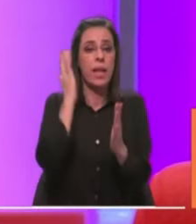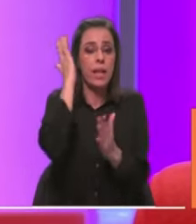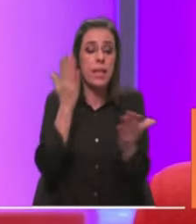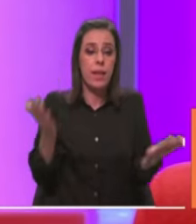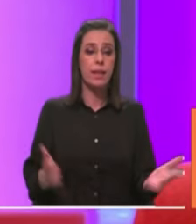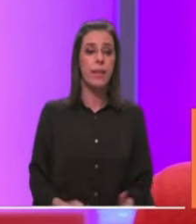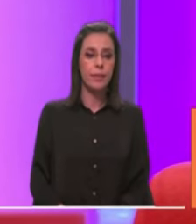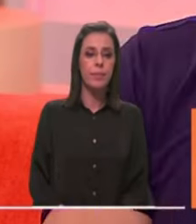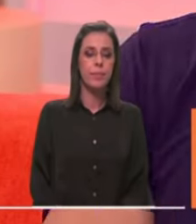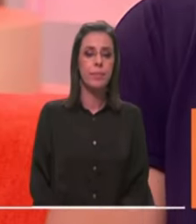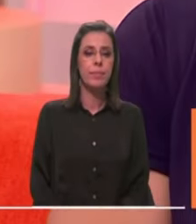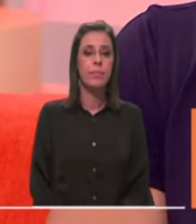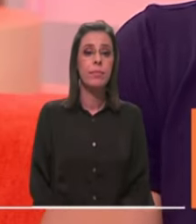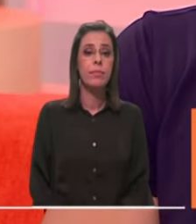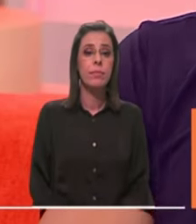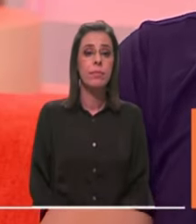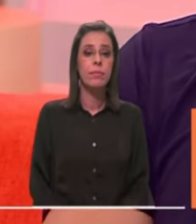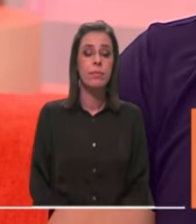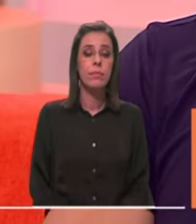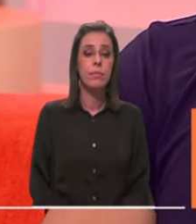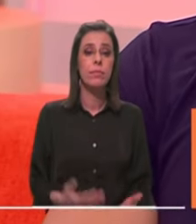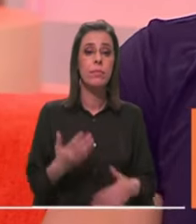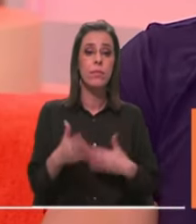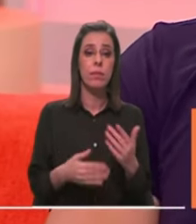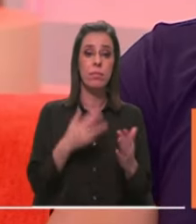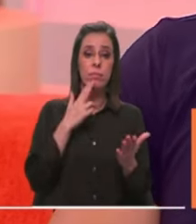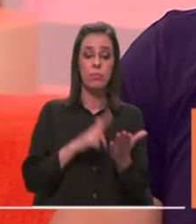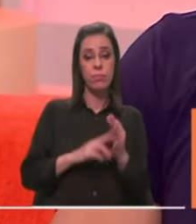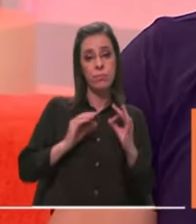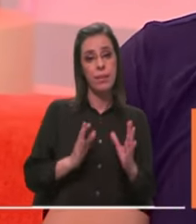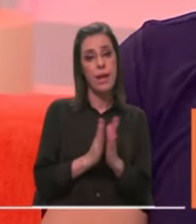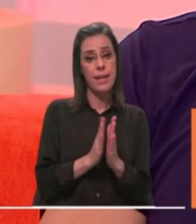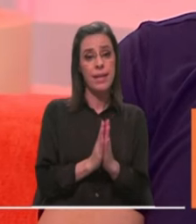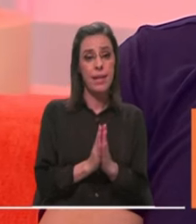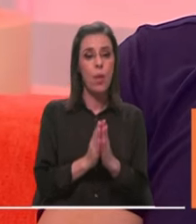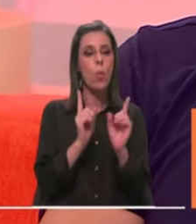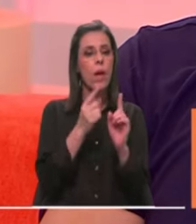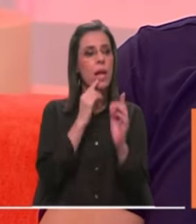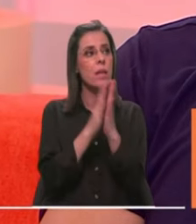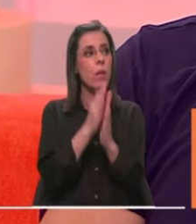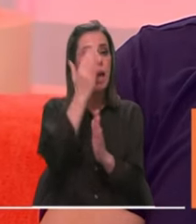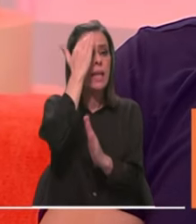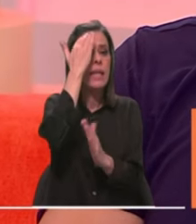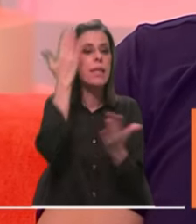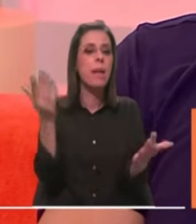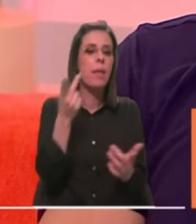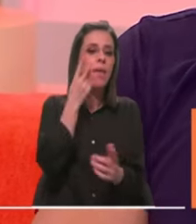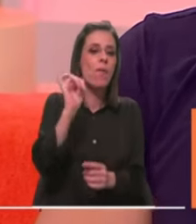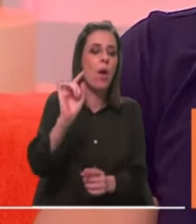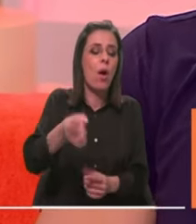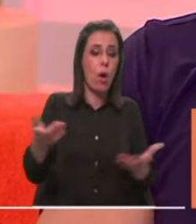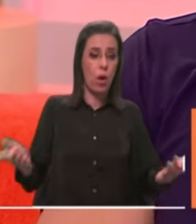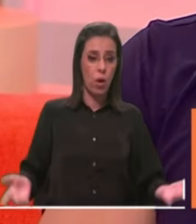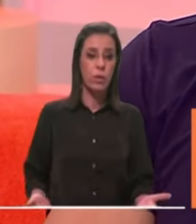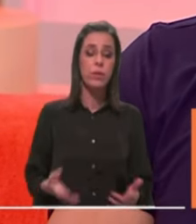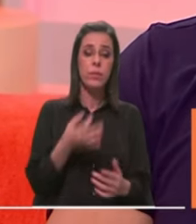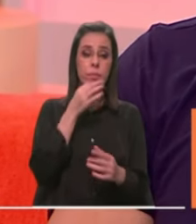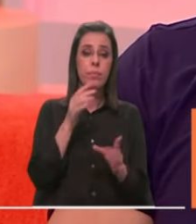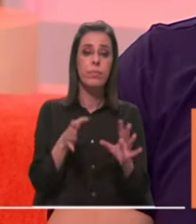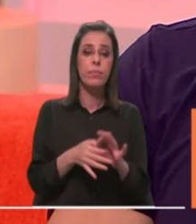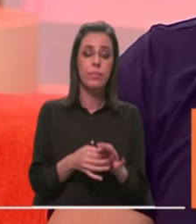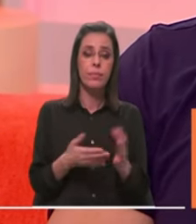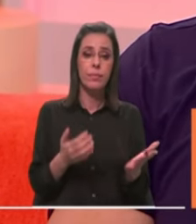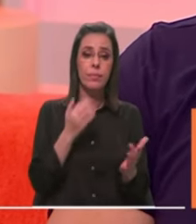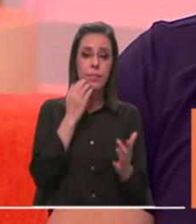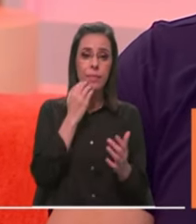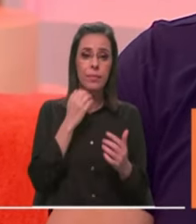e acham que ela é santa mas às tantas ela é mesmo uma santa não é o que é que nós sabemos não é e mas fala também sobre isso